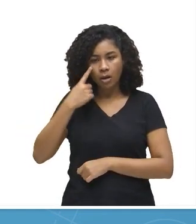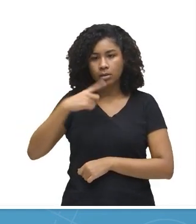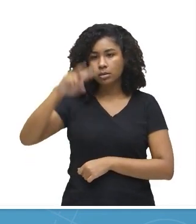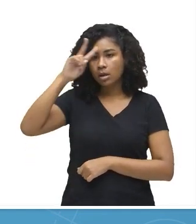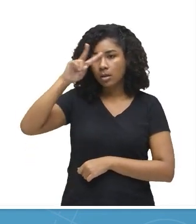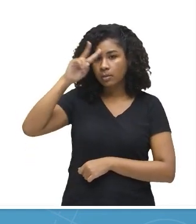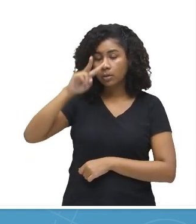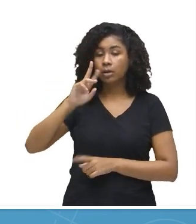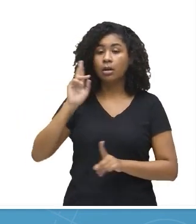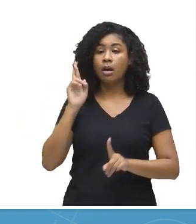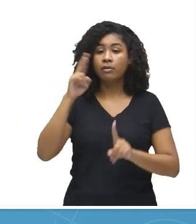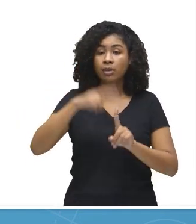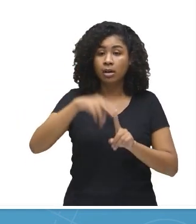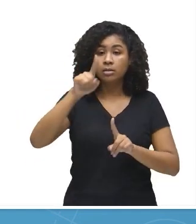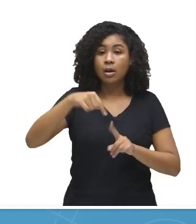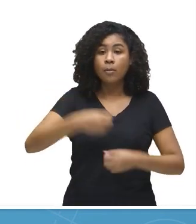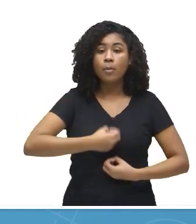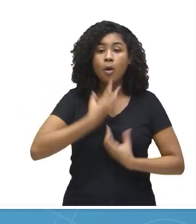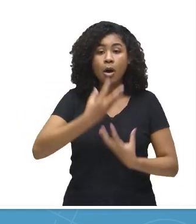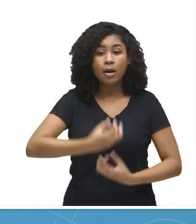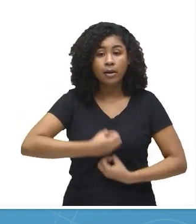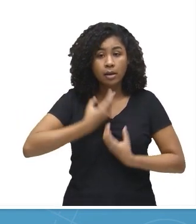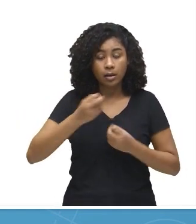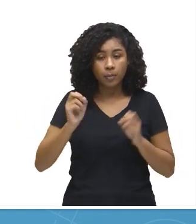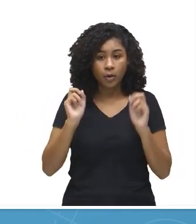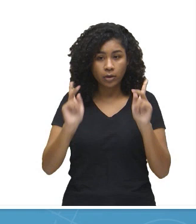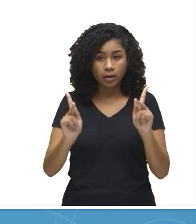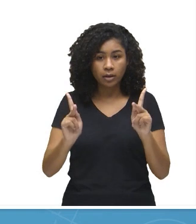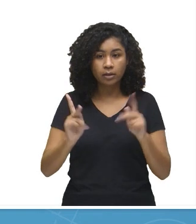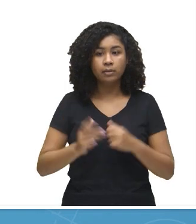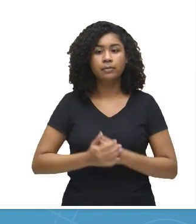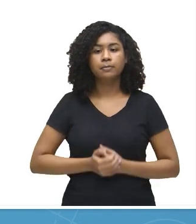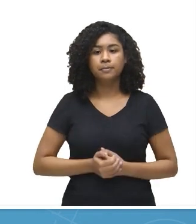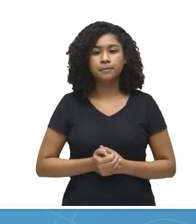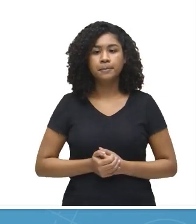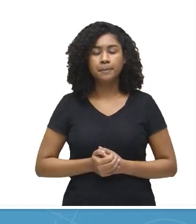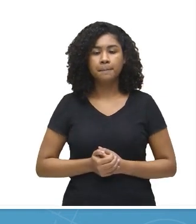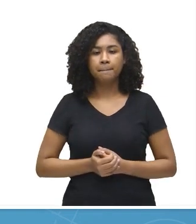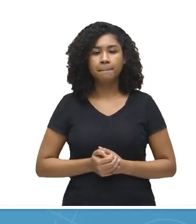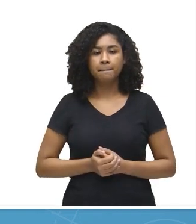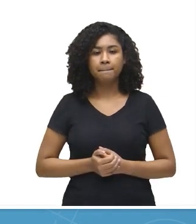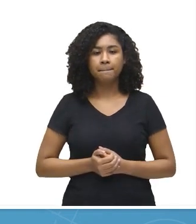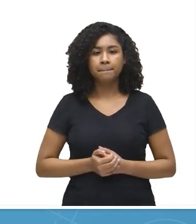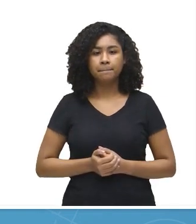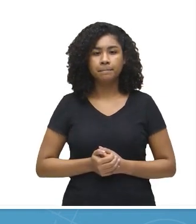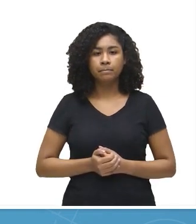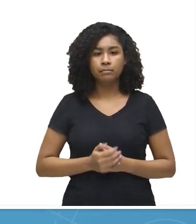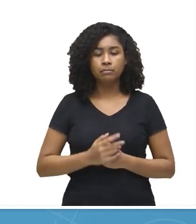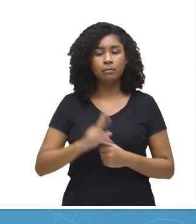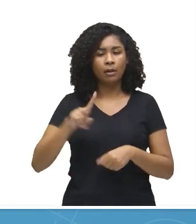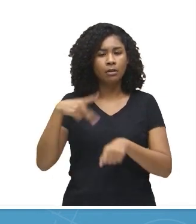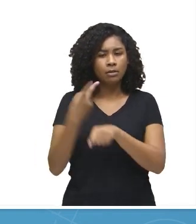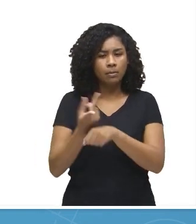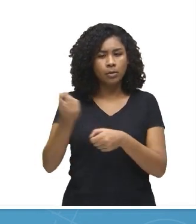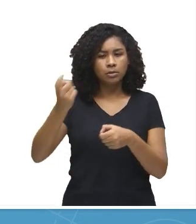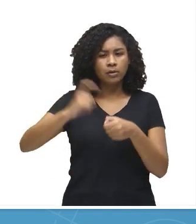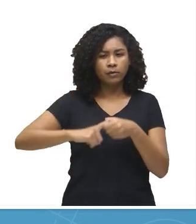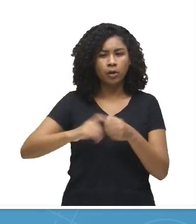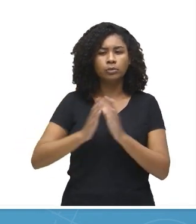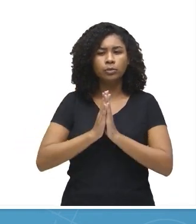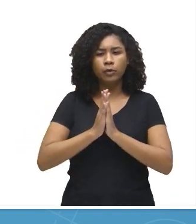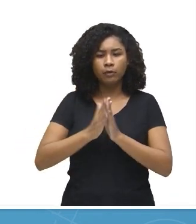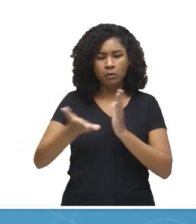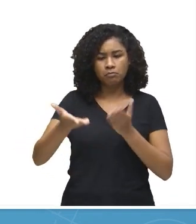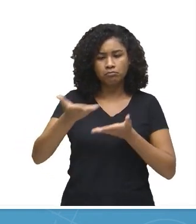poema clássico, tá bom? Vamos lá para o poema. Daqui a pouco eu retorno com vocês. Participem no